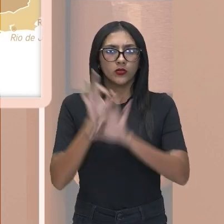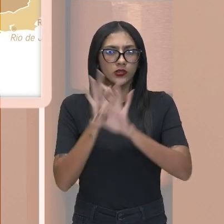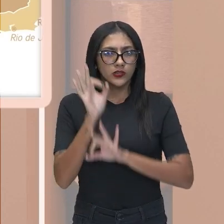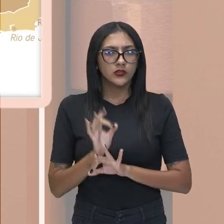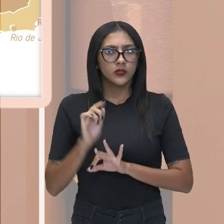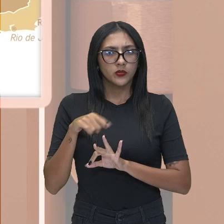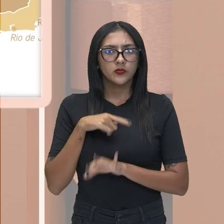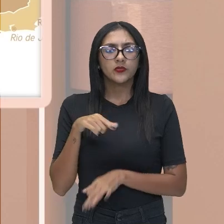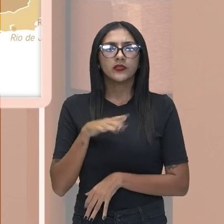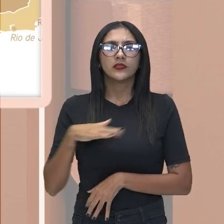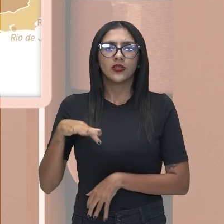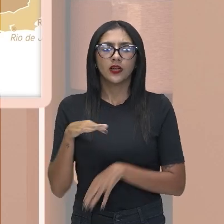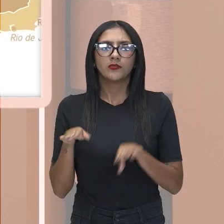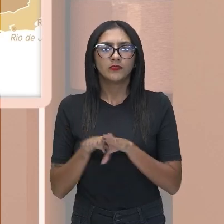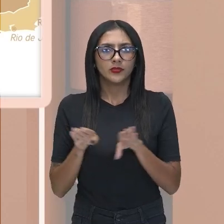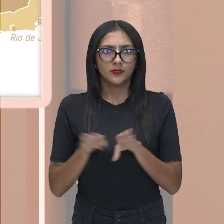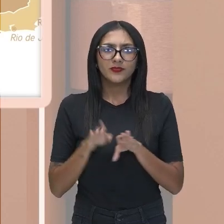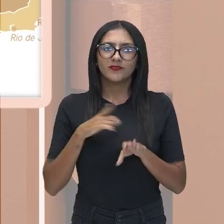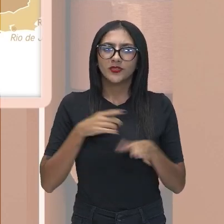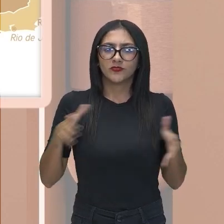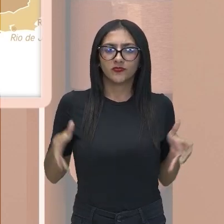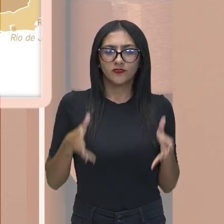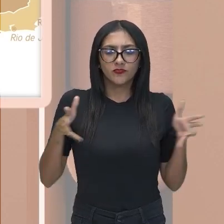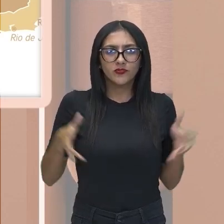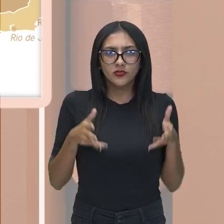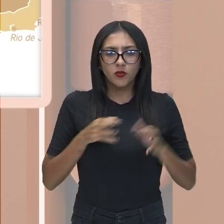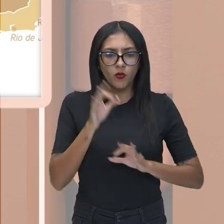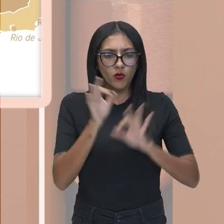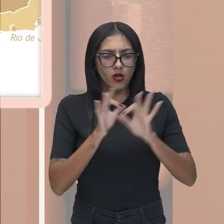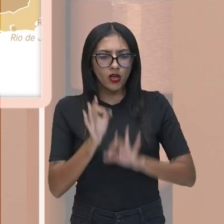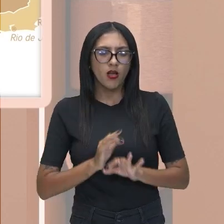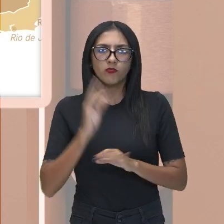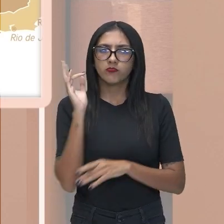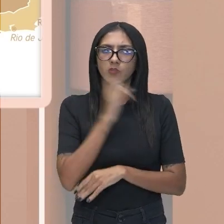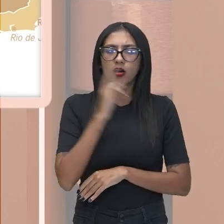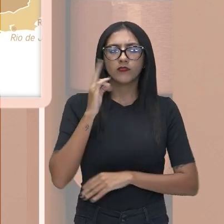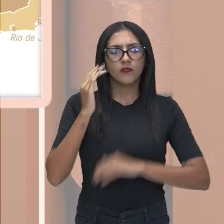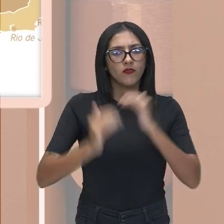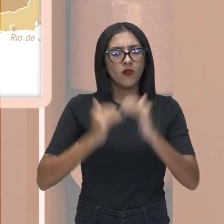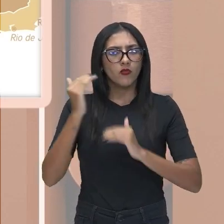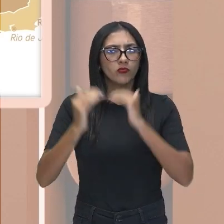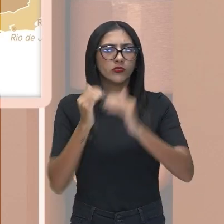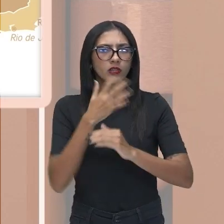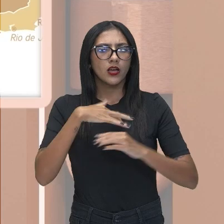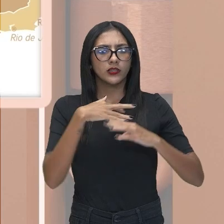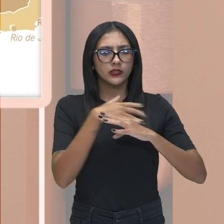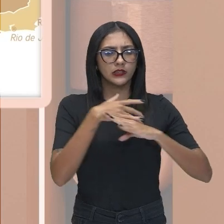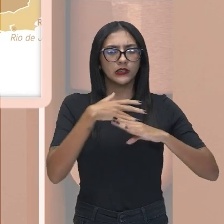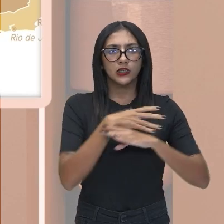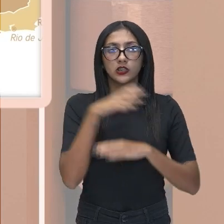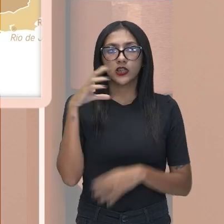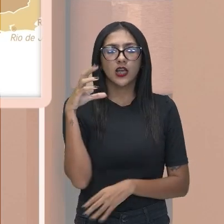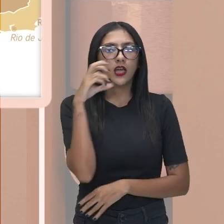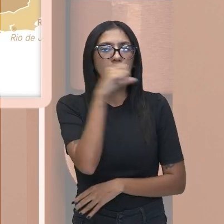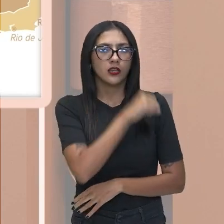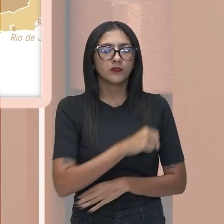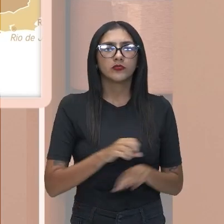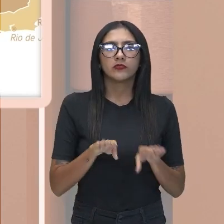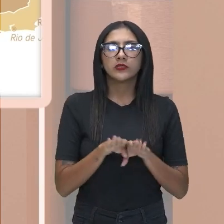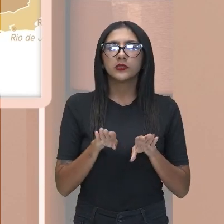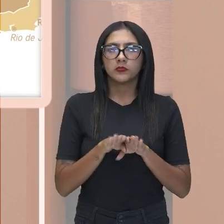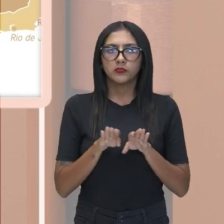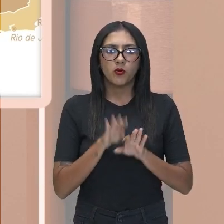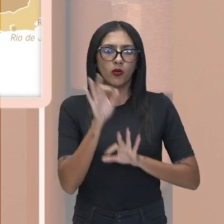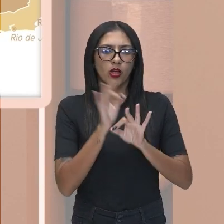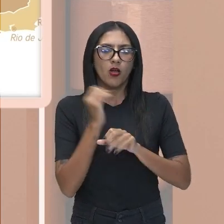onde se acelerou esse processo de urbanização, promovendo um crescimento urbano mais rápido e a expansão da